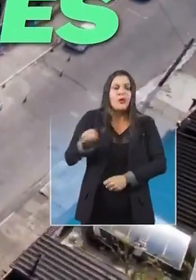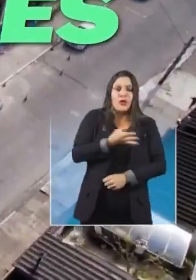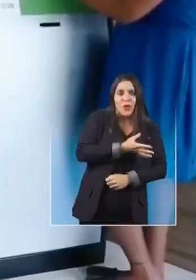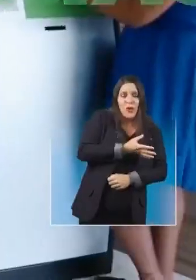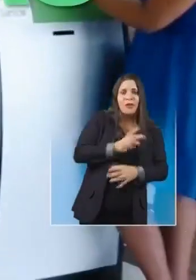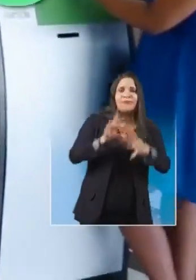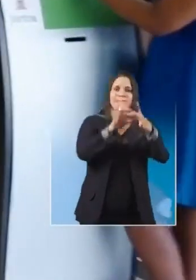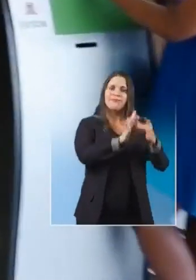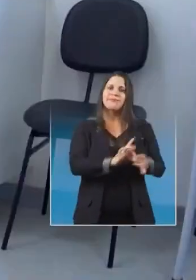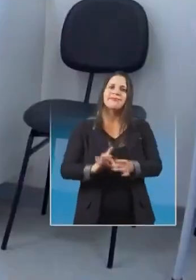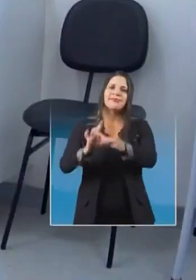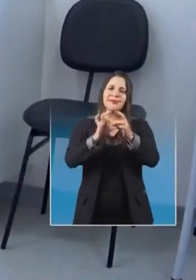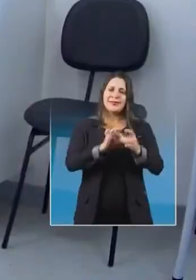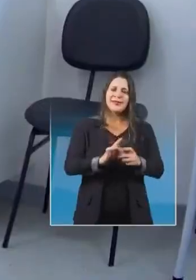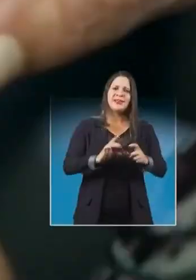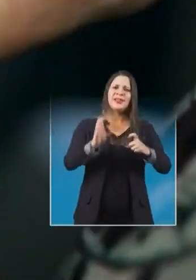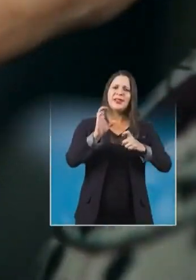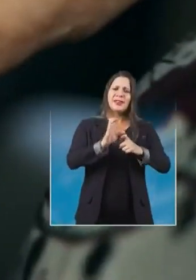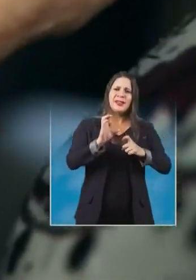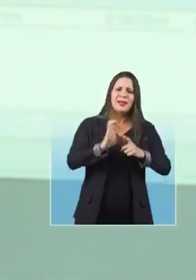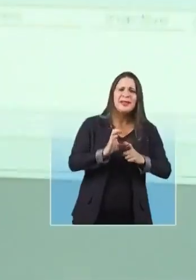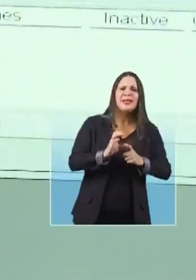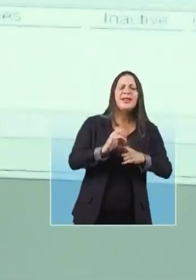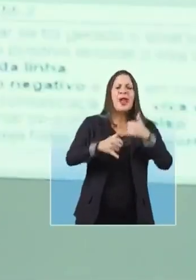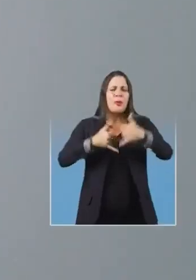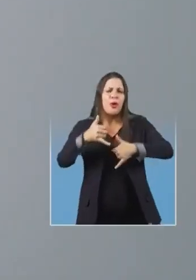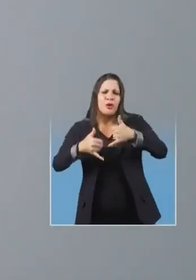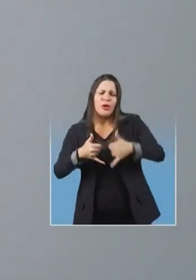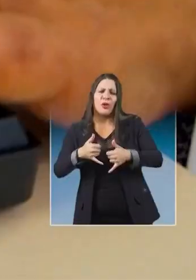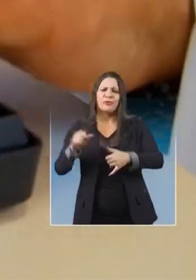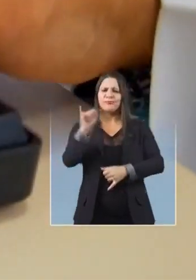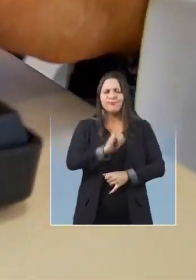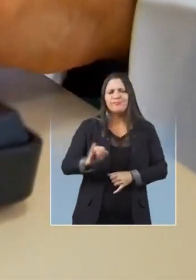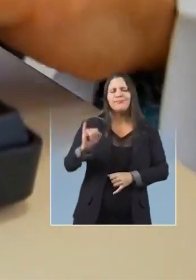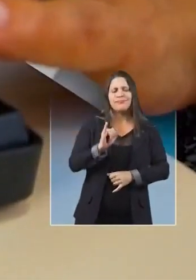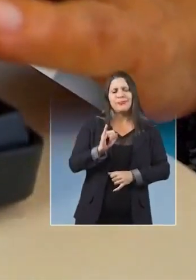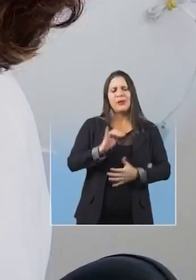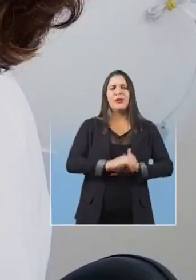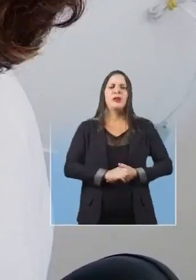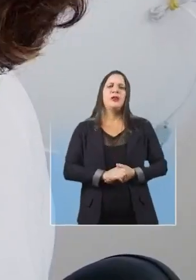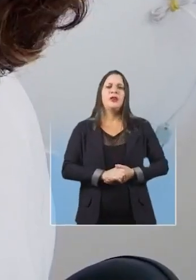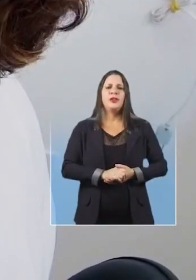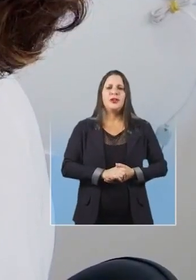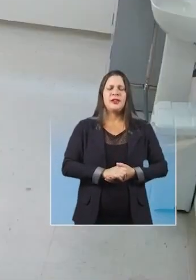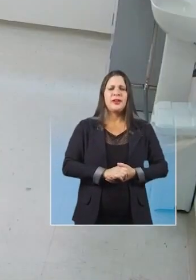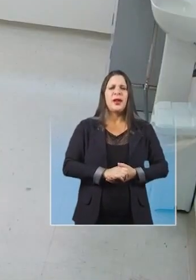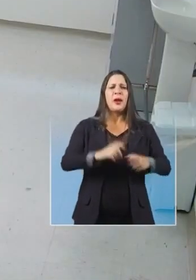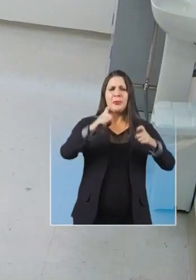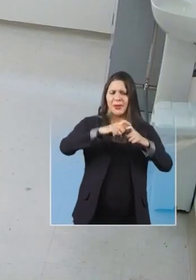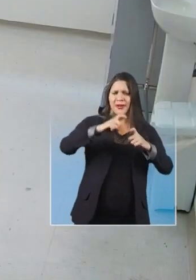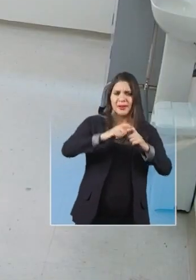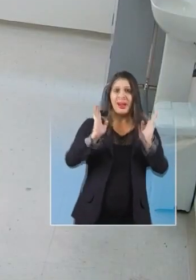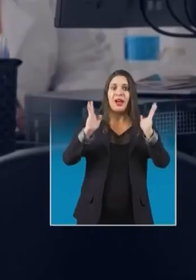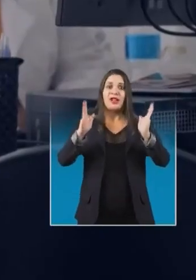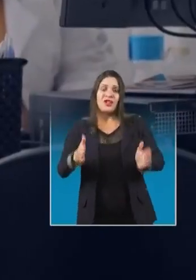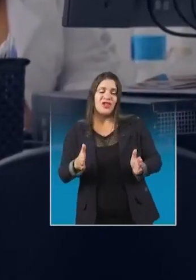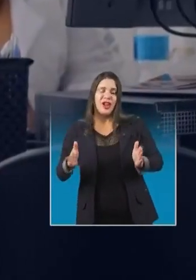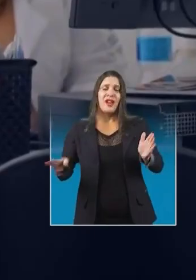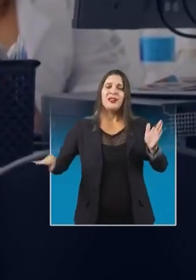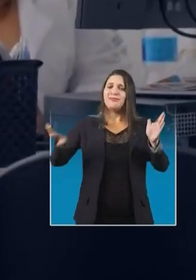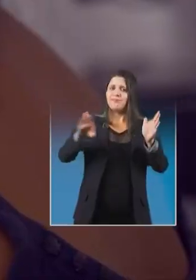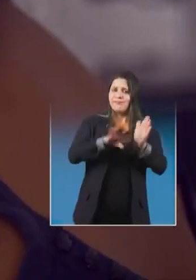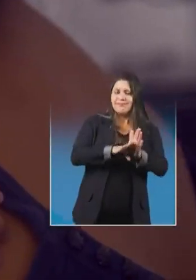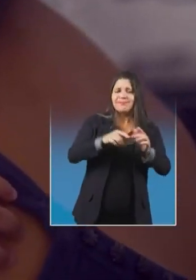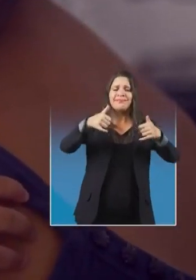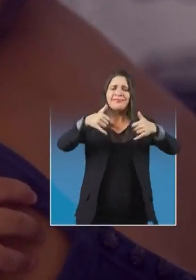e a parceria com clínicas, laboratórios e instituições. Além disso, a telemedicina já veio para ficar. Já